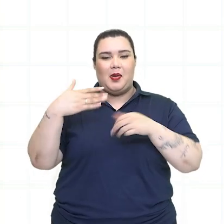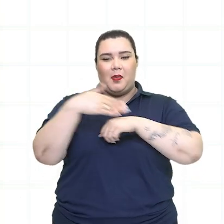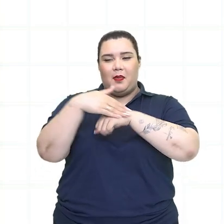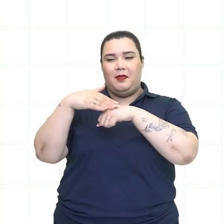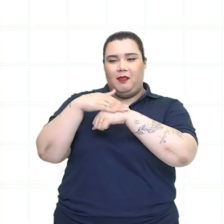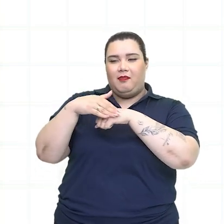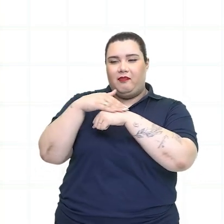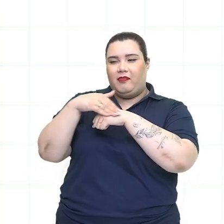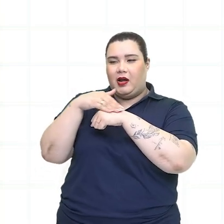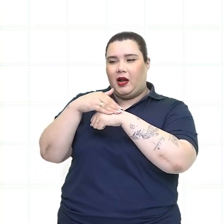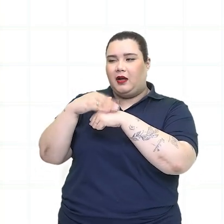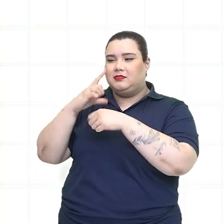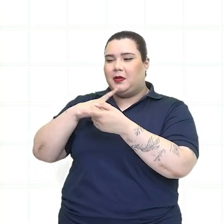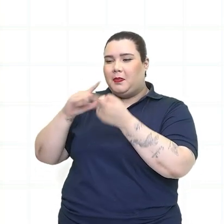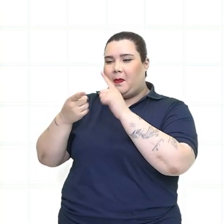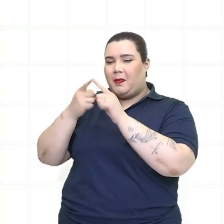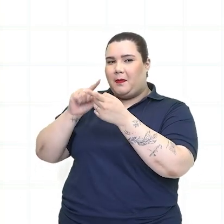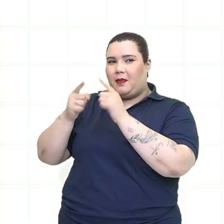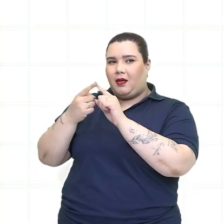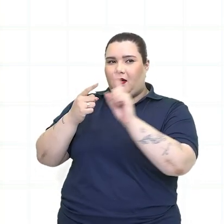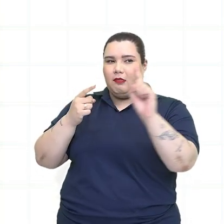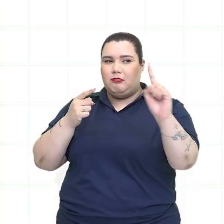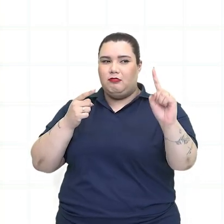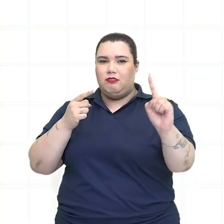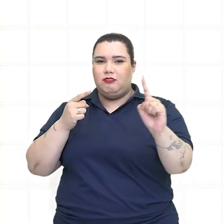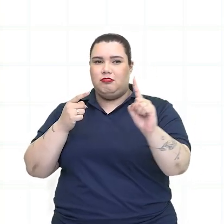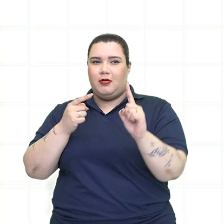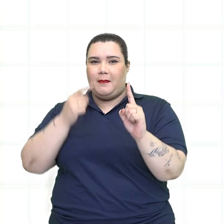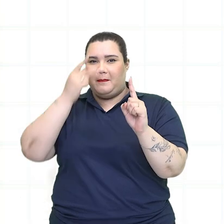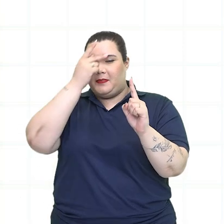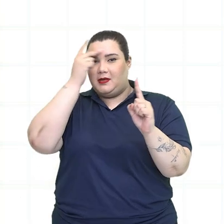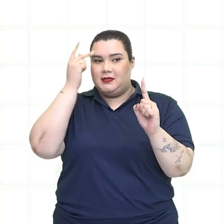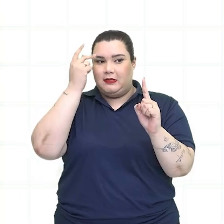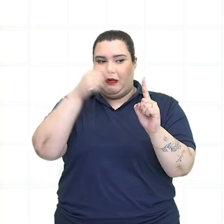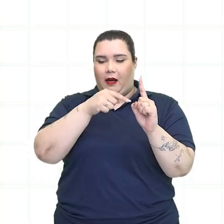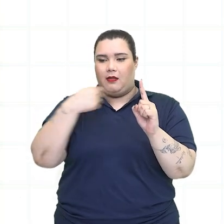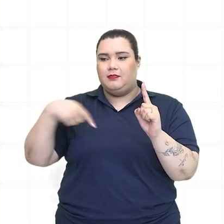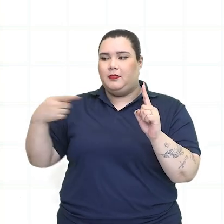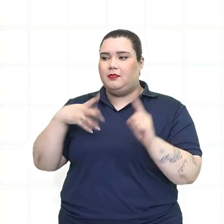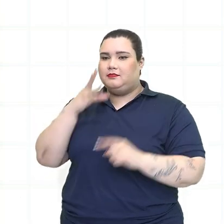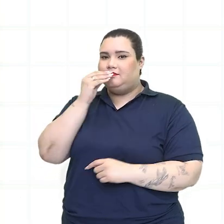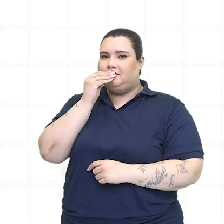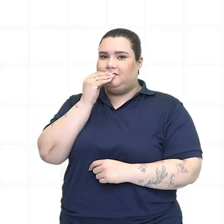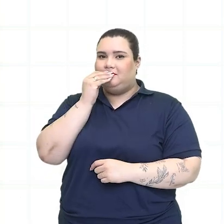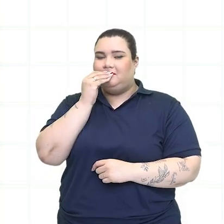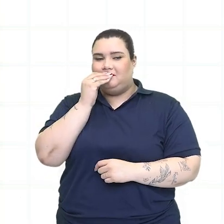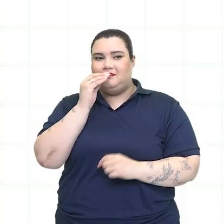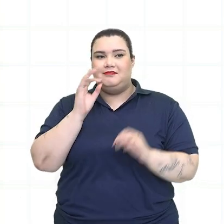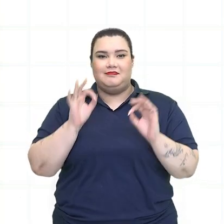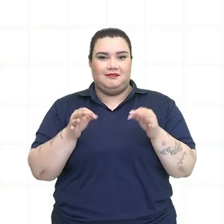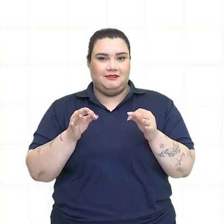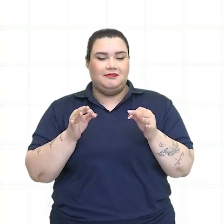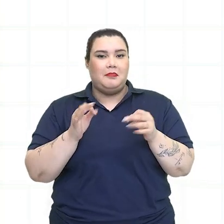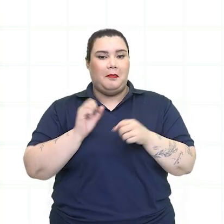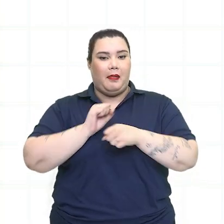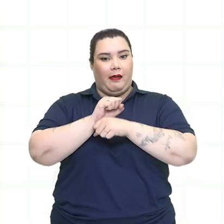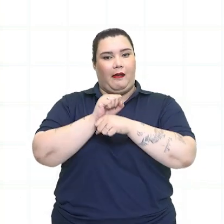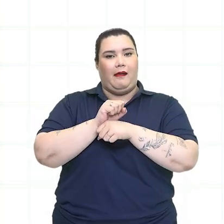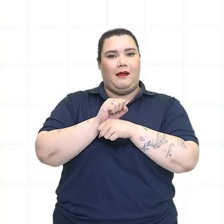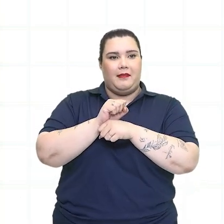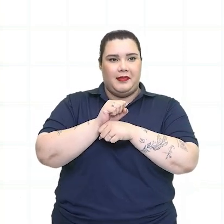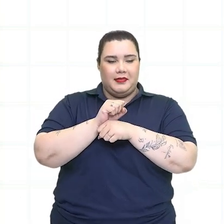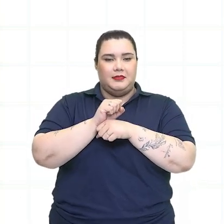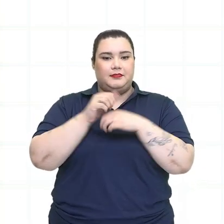conversinha ali, aí de repente chega o tema da conversa. Aí você para. Aí você